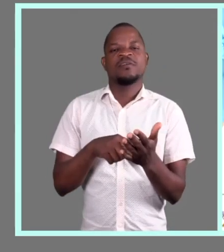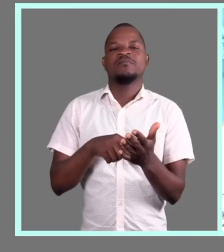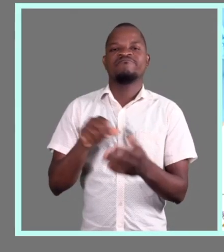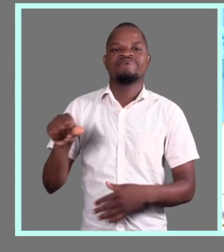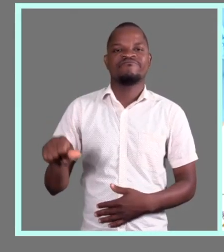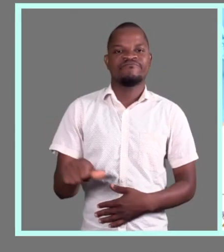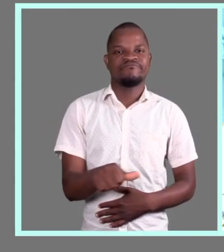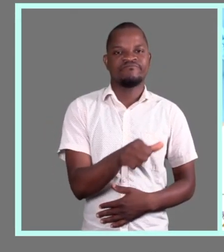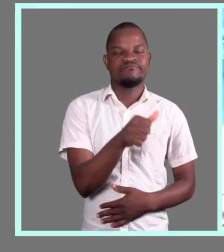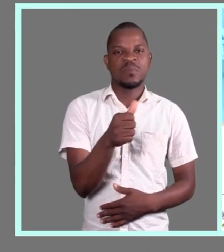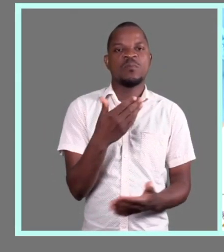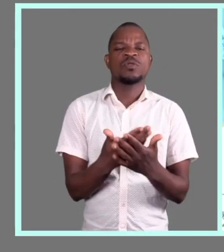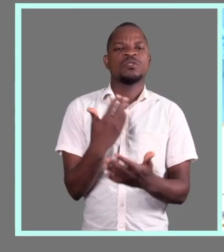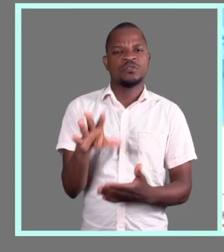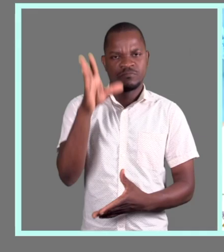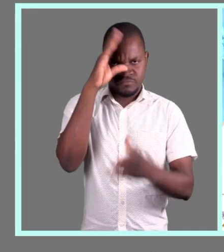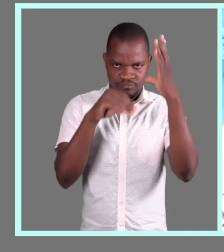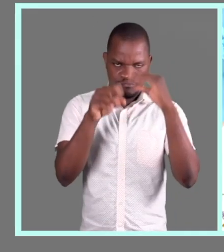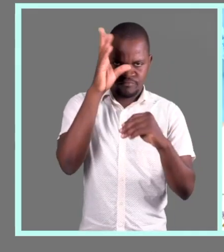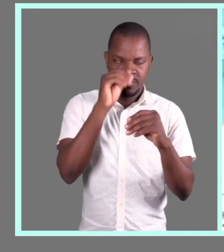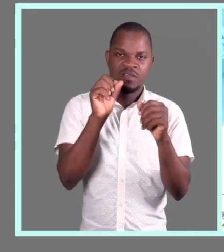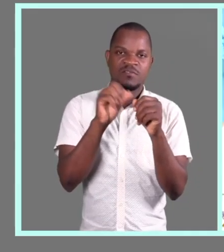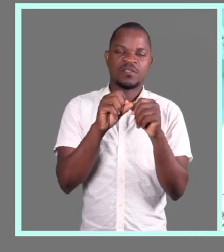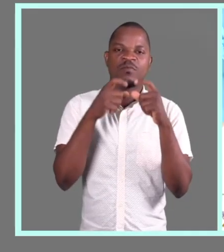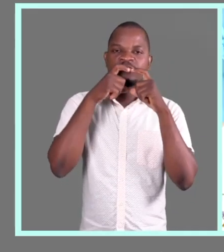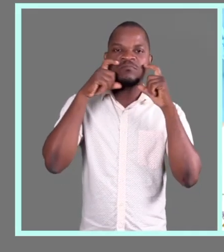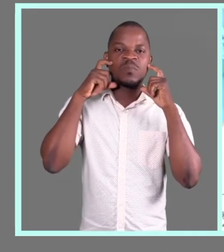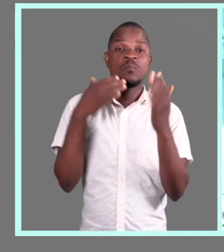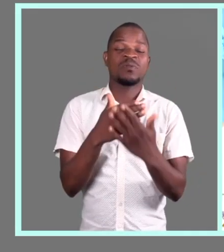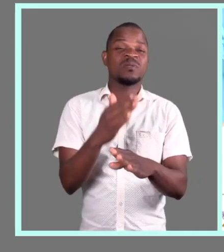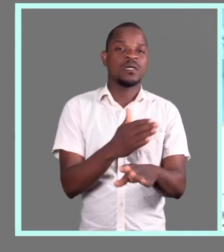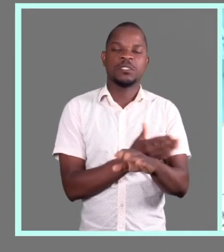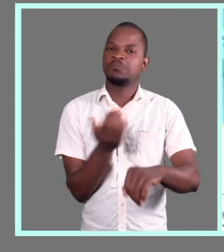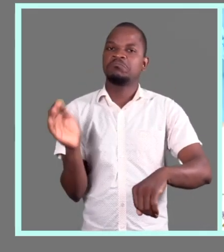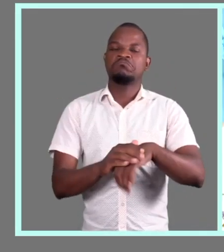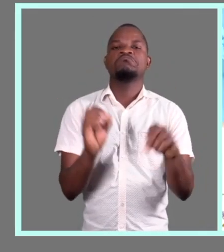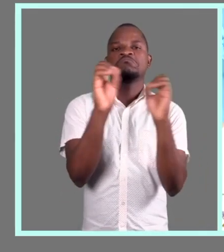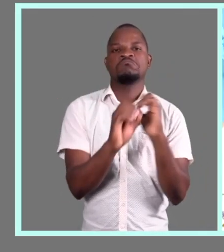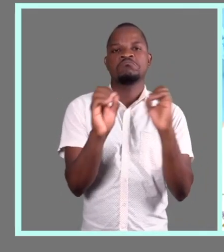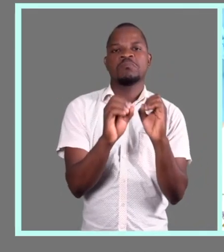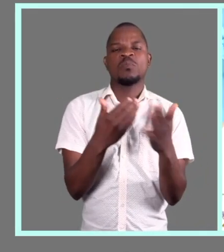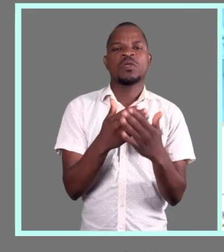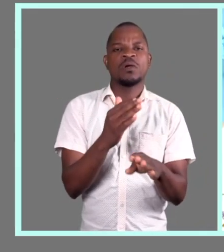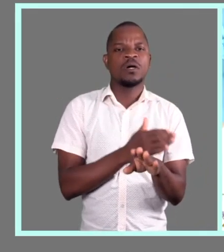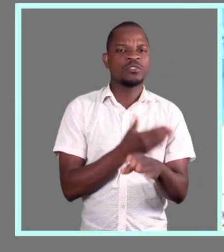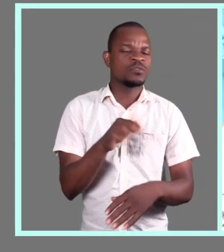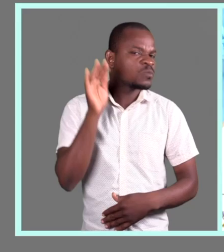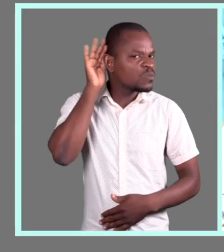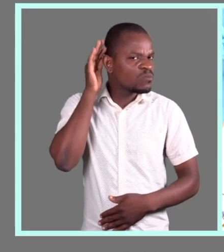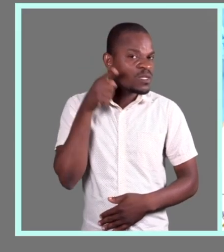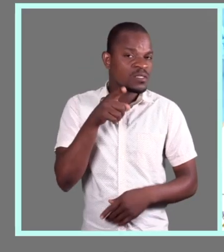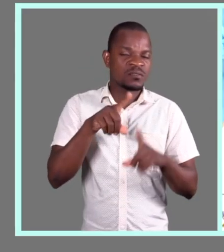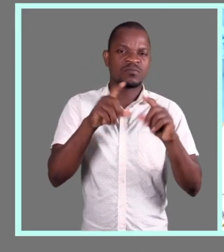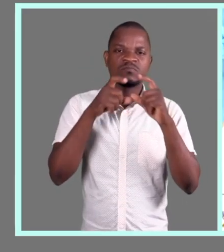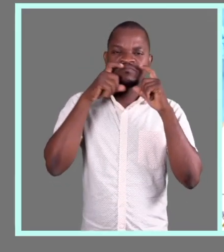Então, melhorou bastante. Aprendi a fazer máscaras. É uma coisa que não sabíamos fazer. Sabíamos que isso